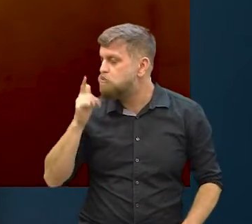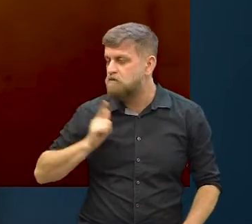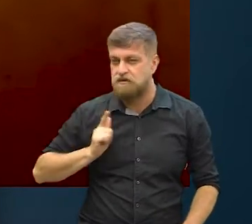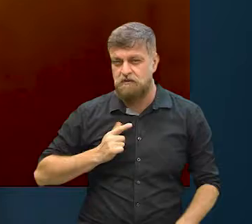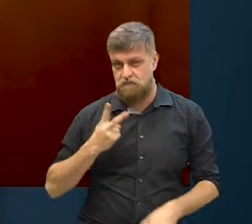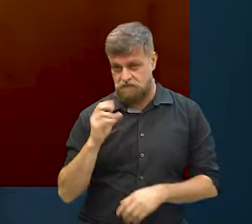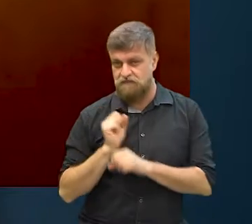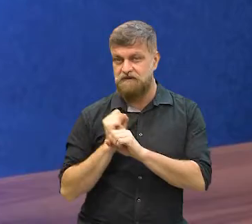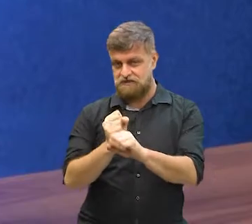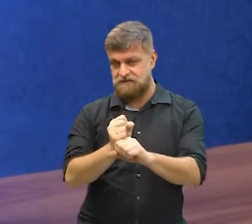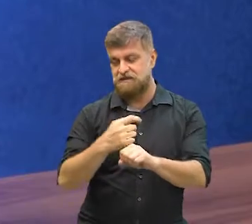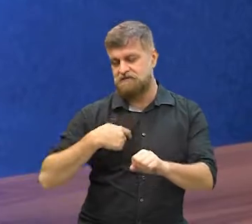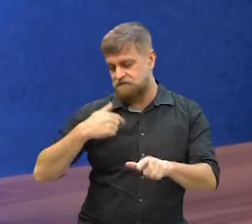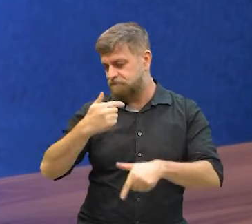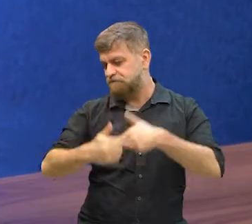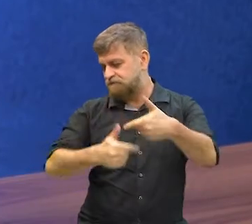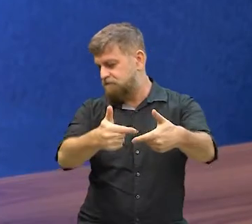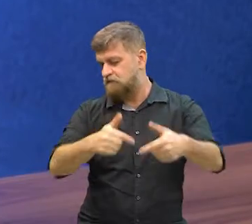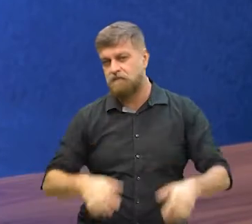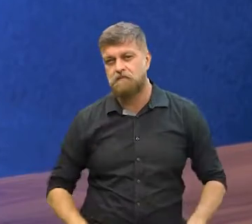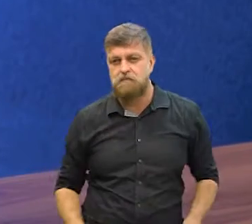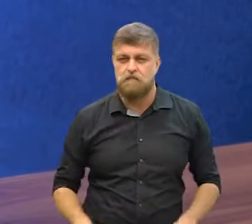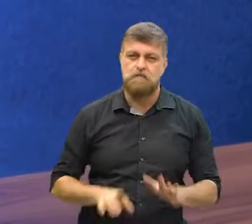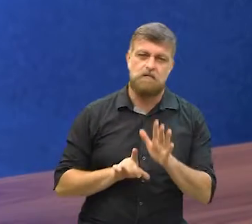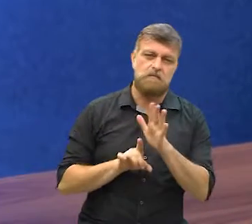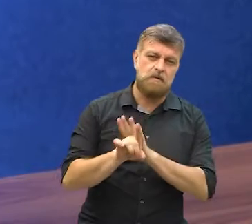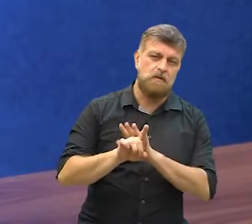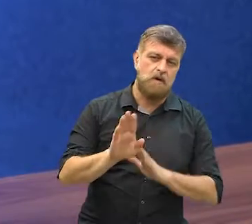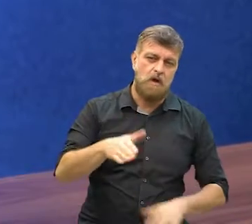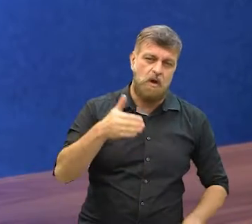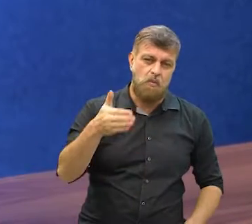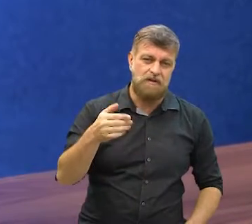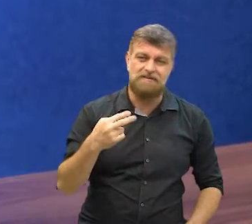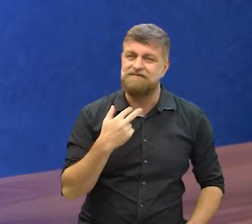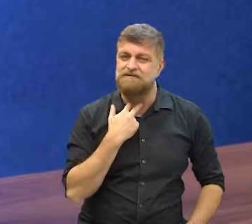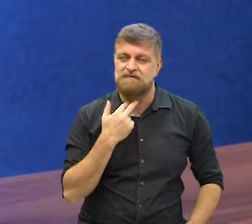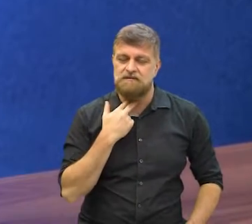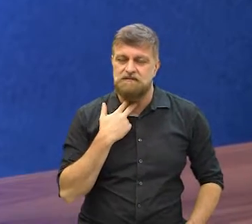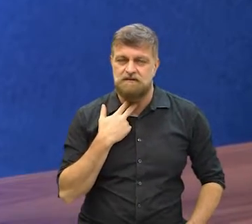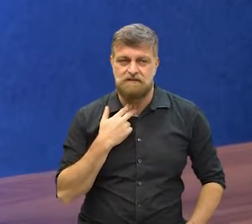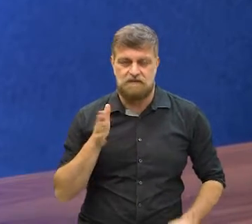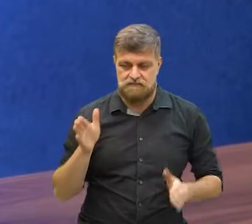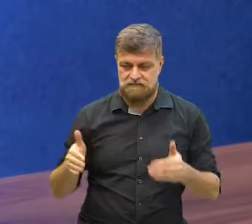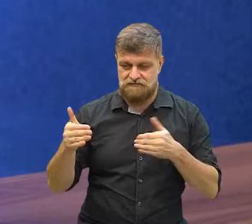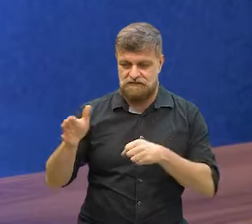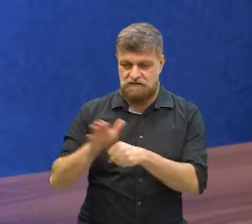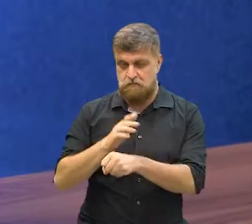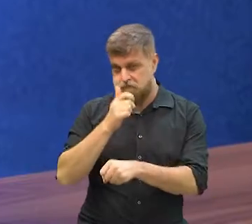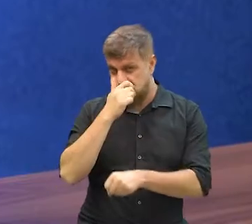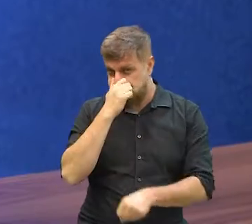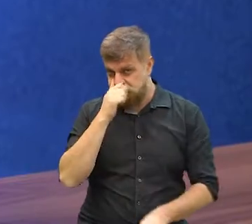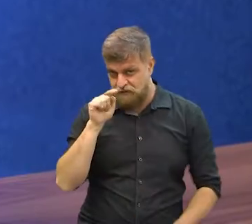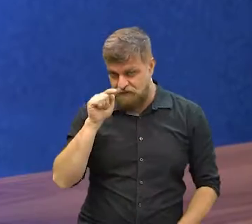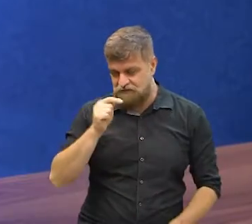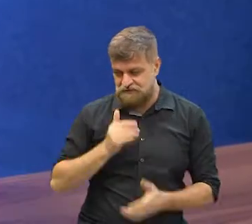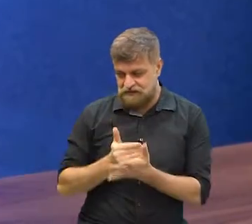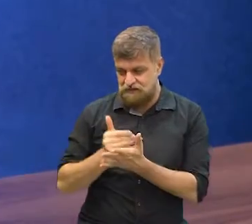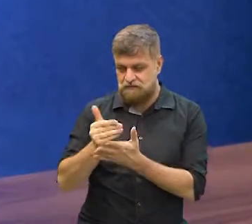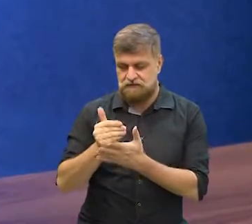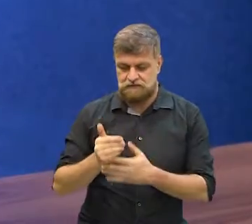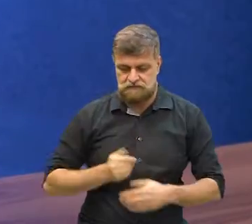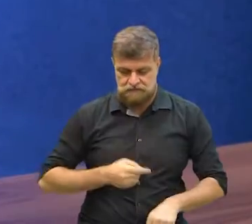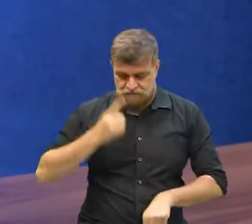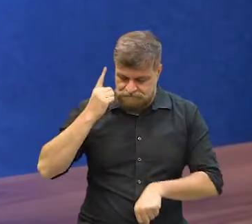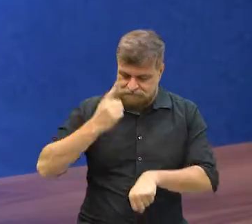uns 20 anos. Viviane, quando foi então que não coube mais ninguém aí nesse quarto da sua casa onde você começou e